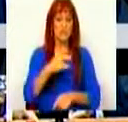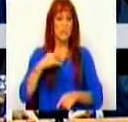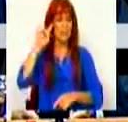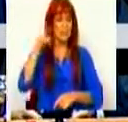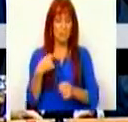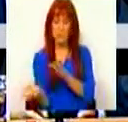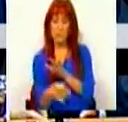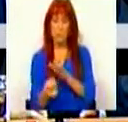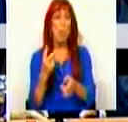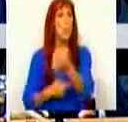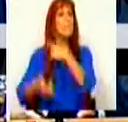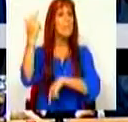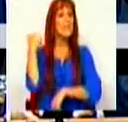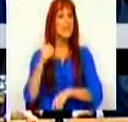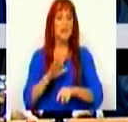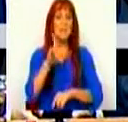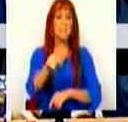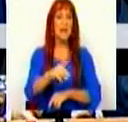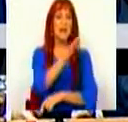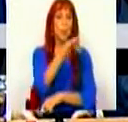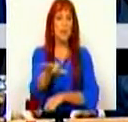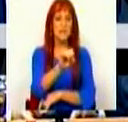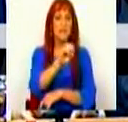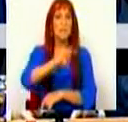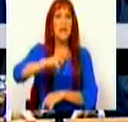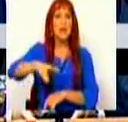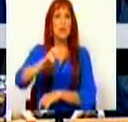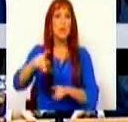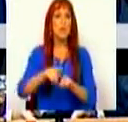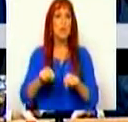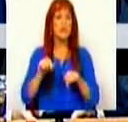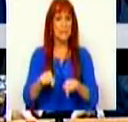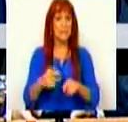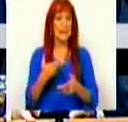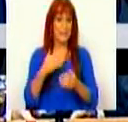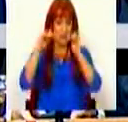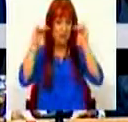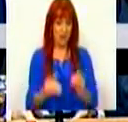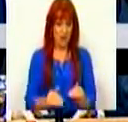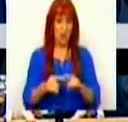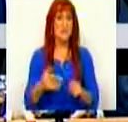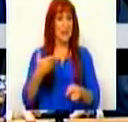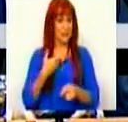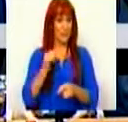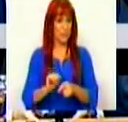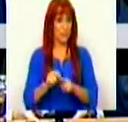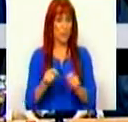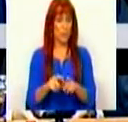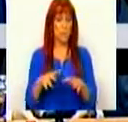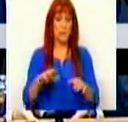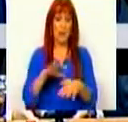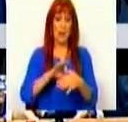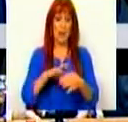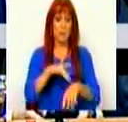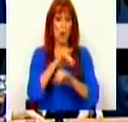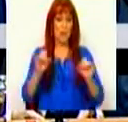foram injetados o ano passado 1.400 milhões de euros para a redução dessa dívida, que essas dívidas, designadamente hospitalares,